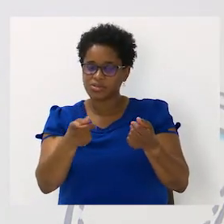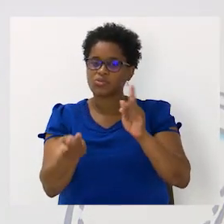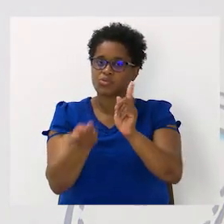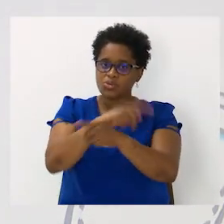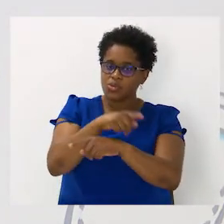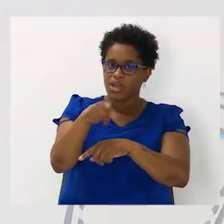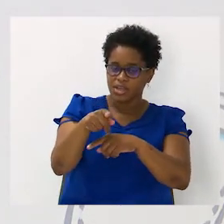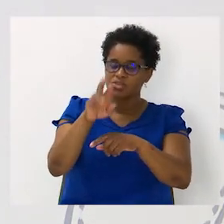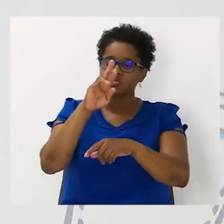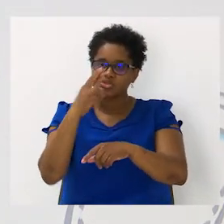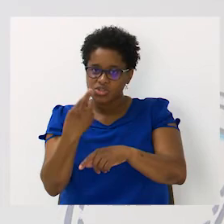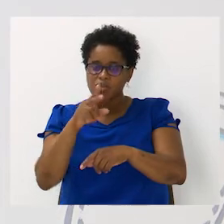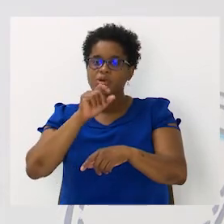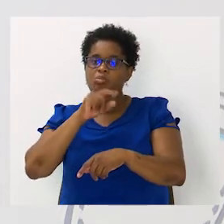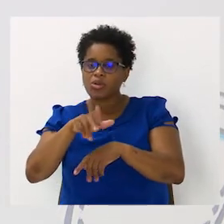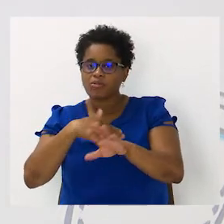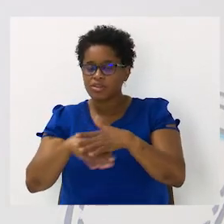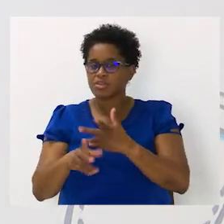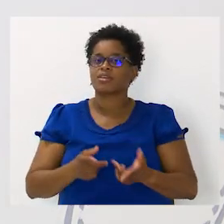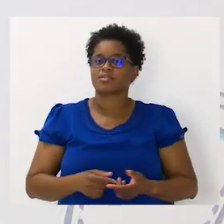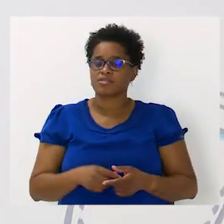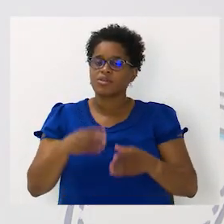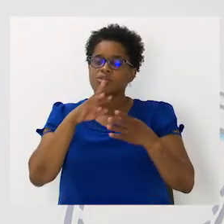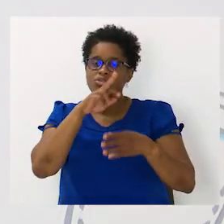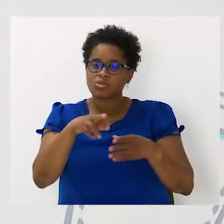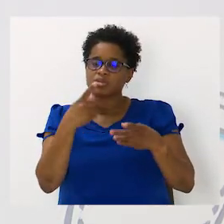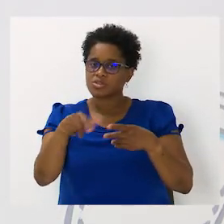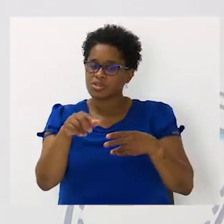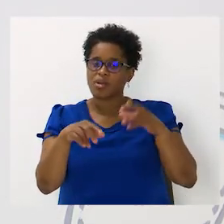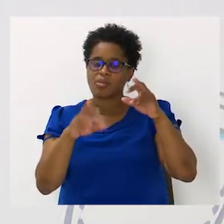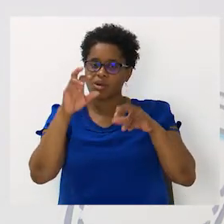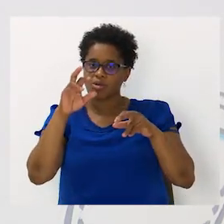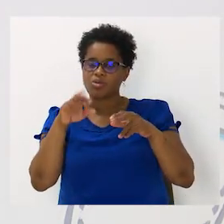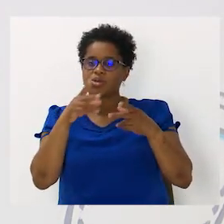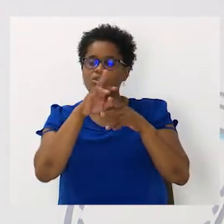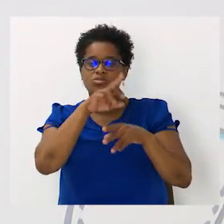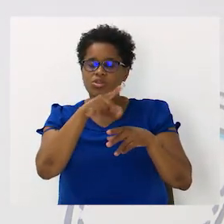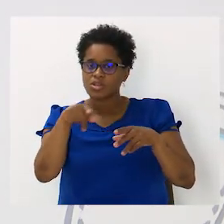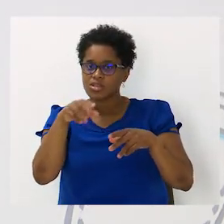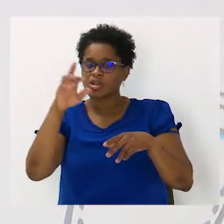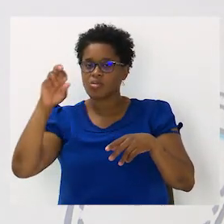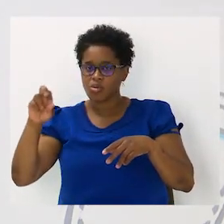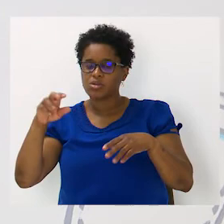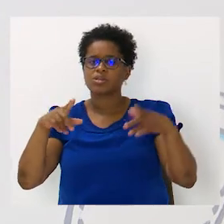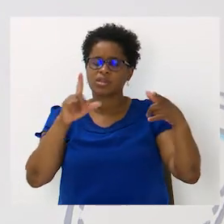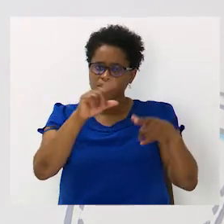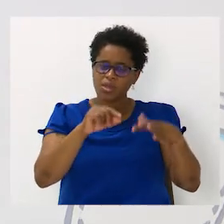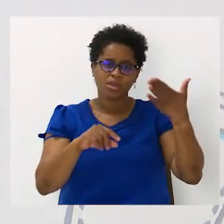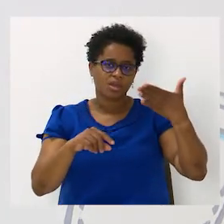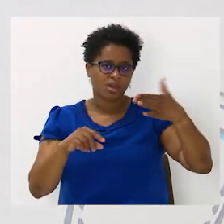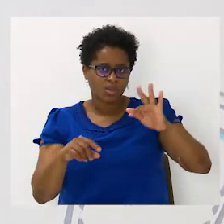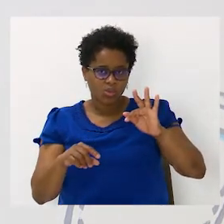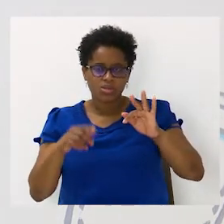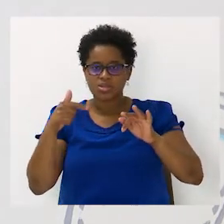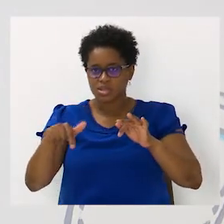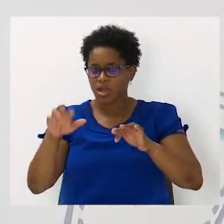substituem aqui no lugar de x para poderem fazer. O resultado está para 8 assim como 14 está para o